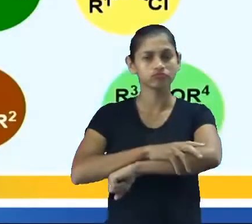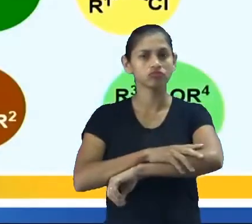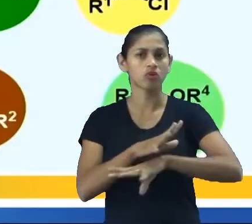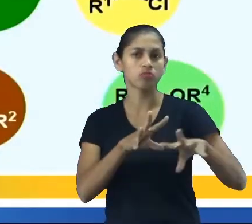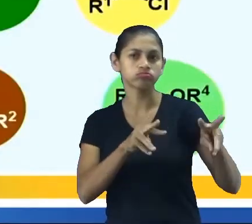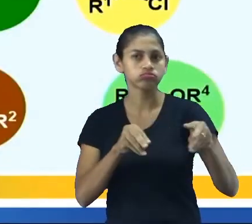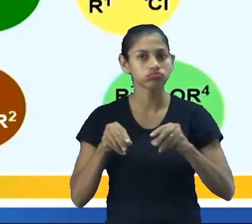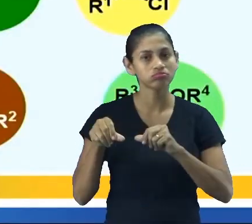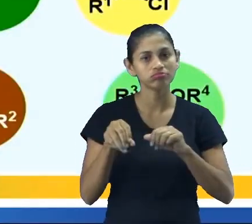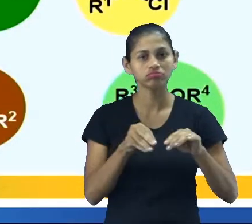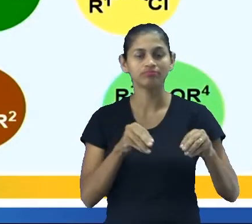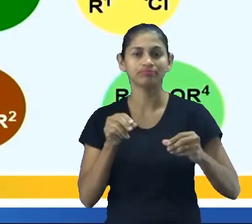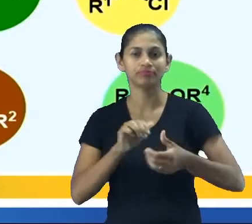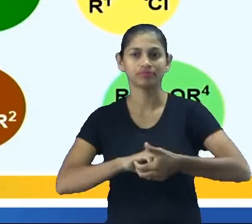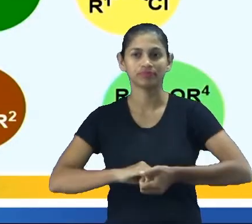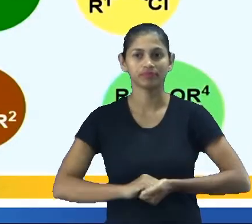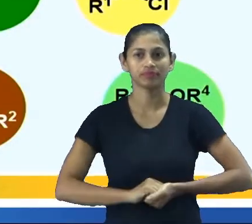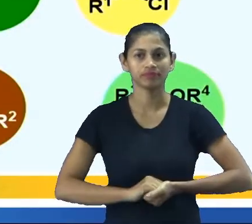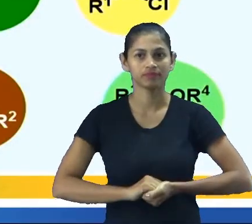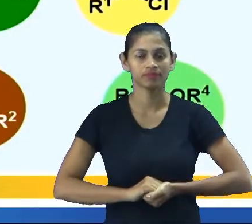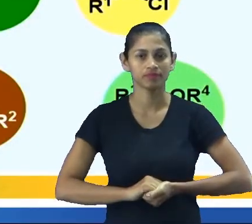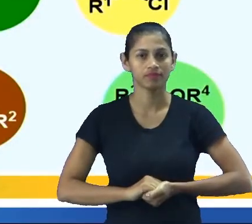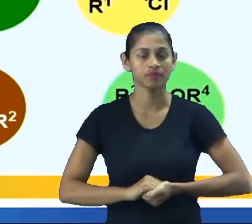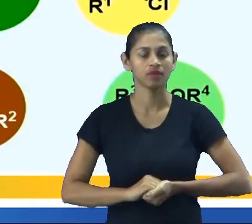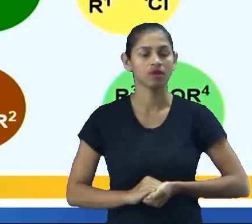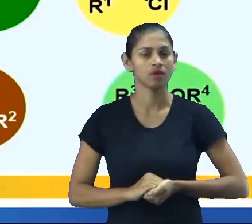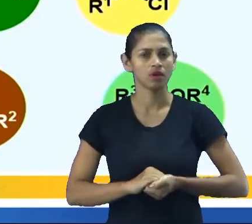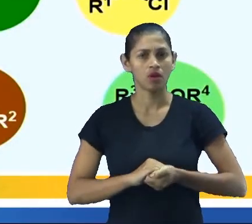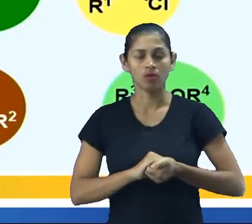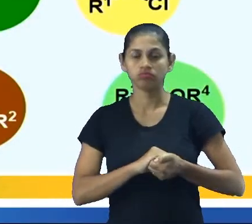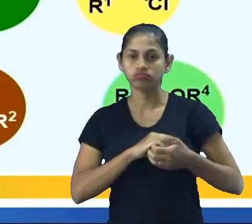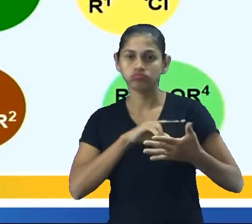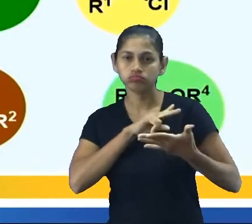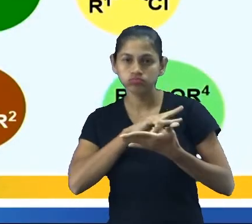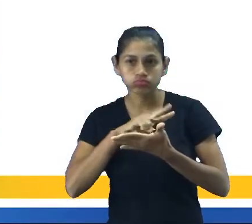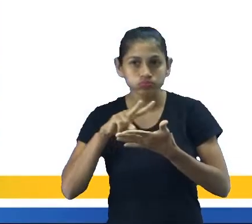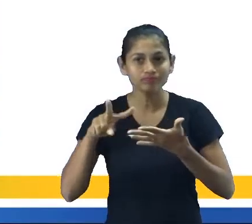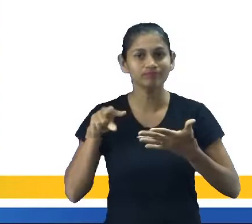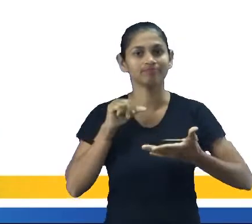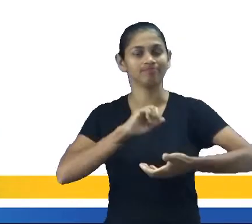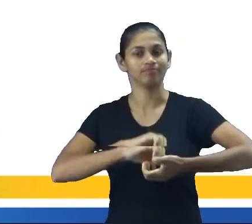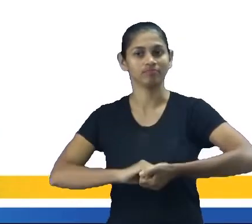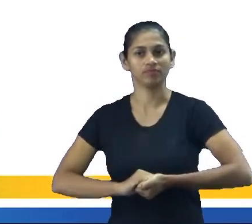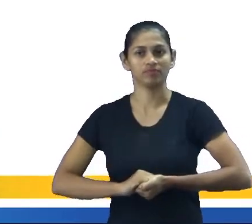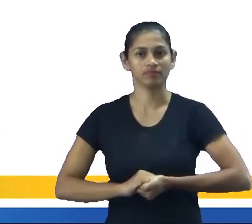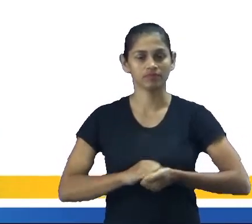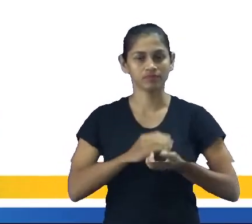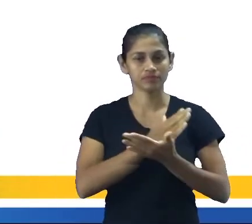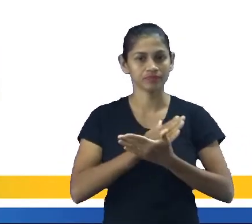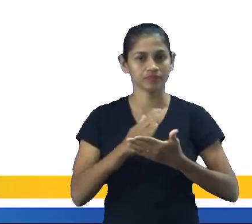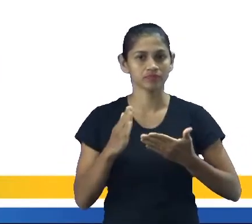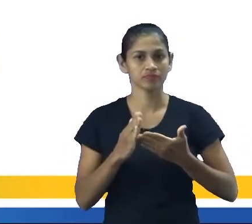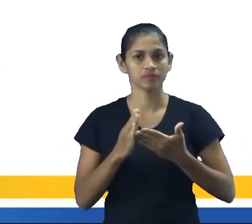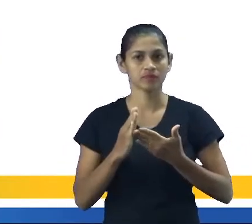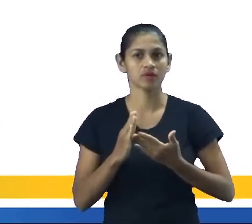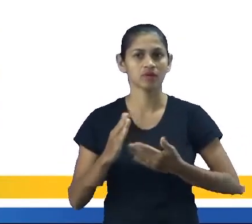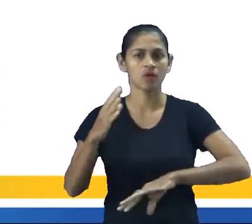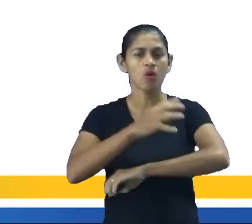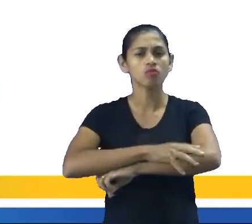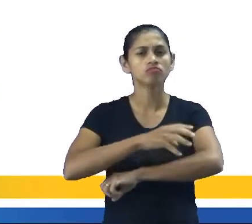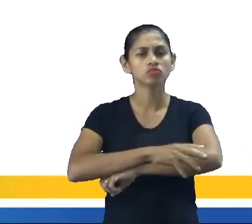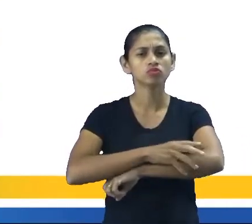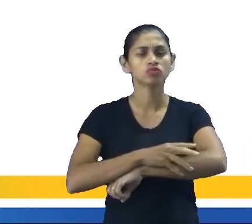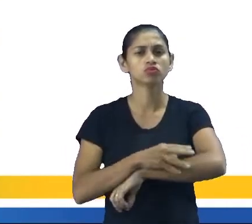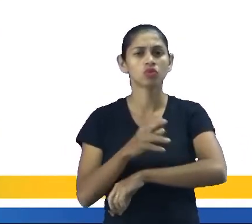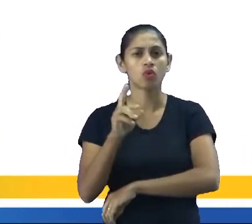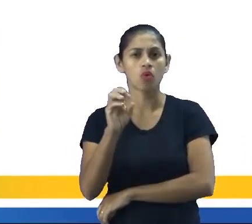então bora lá porque a gente tem muitas funções pelo caminho. Então, para começar, a função orgânica, o que